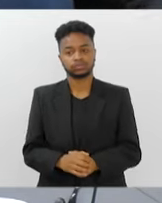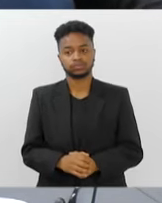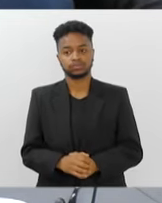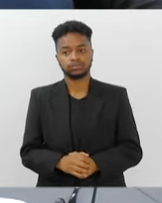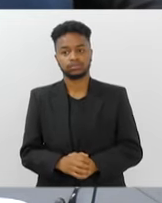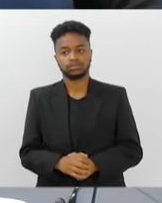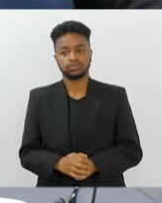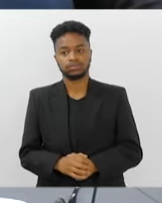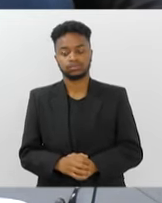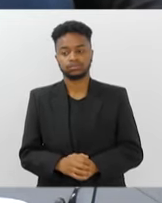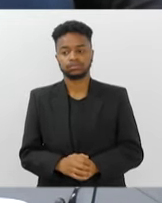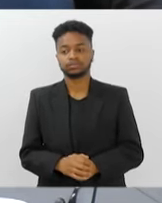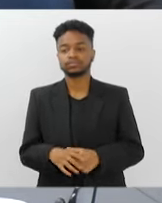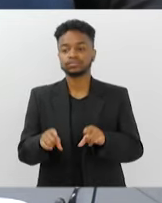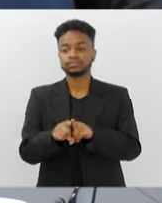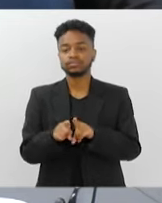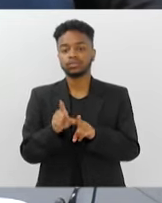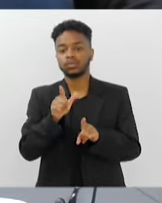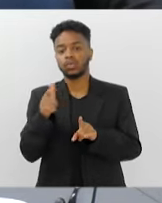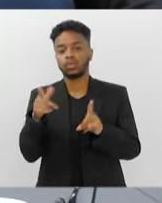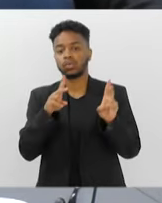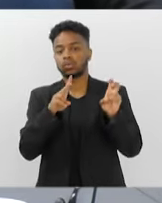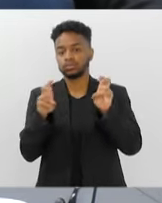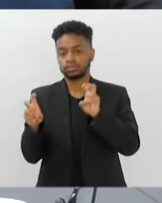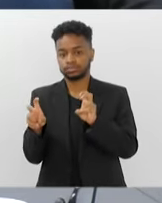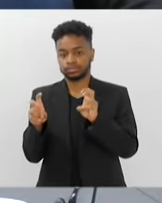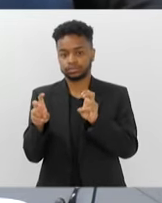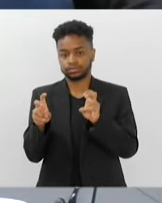entretenimento uma outra coisa Presidente